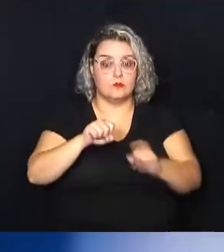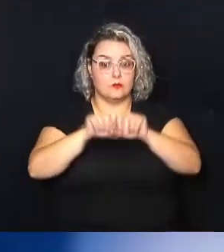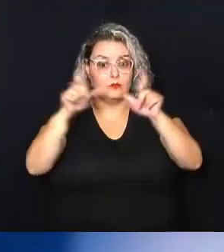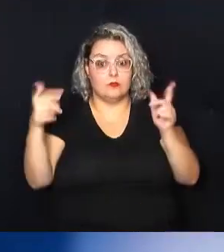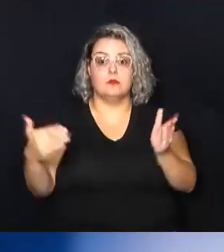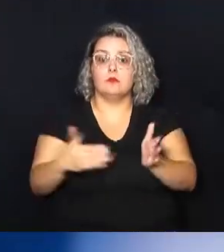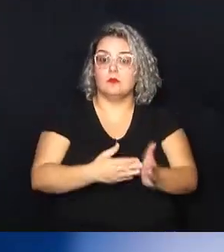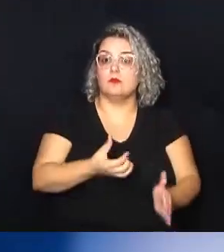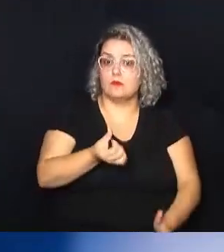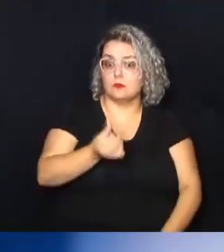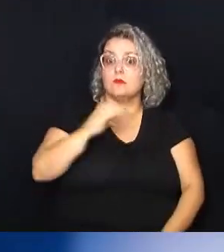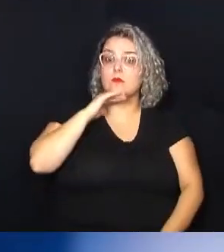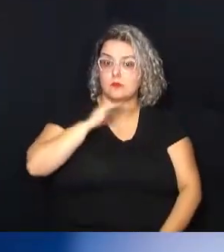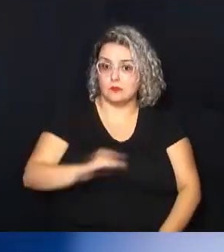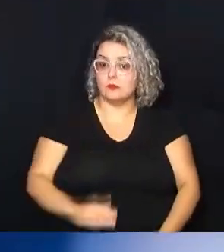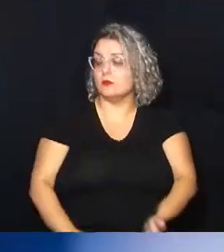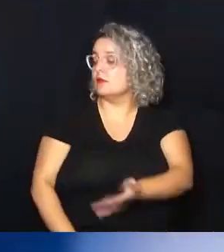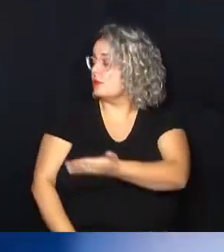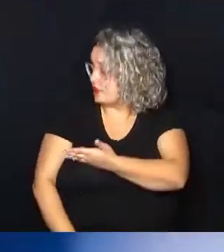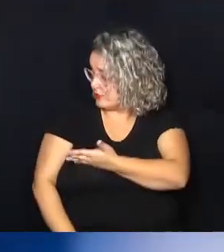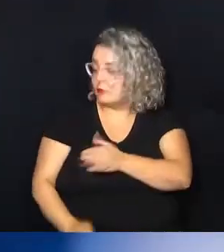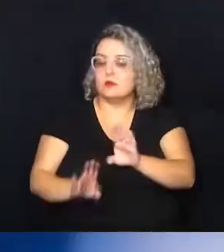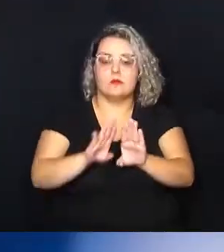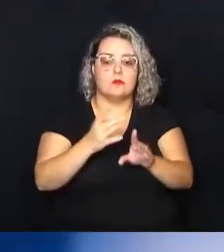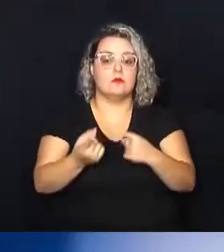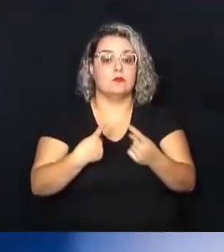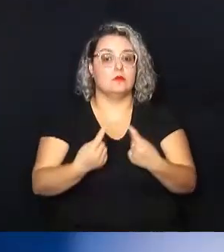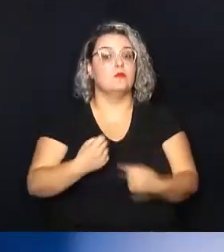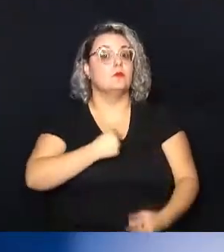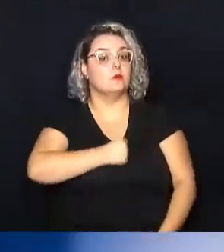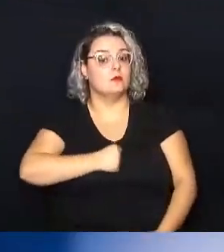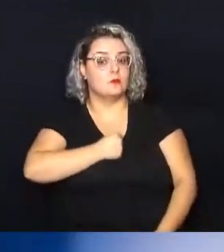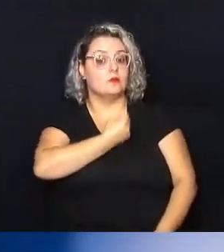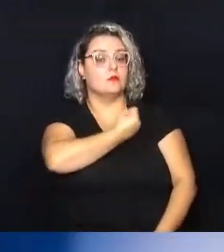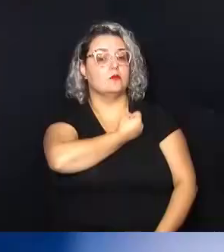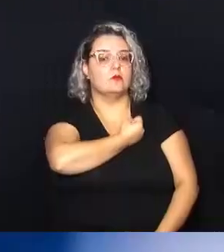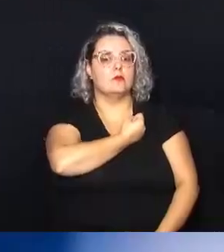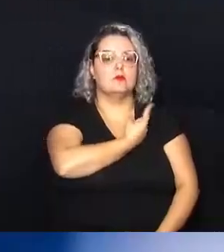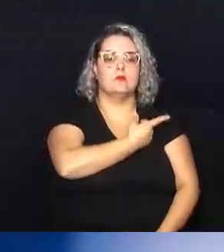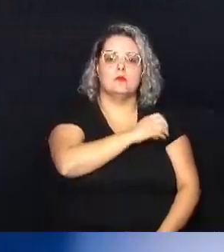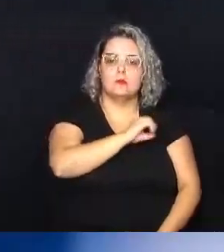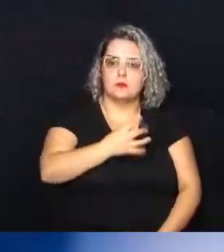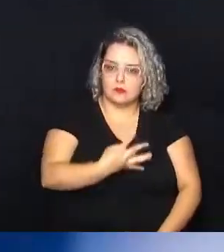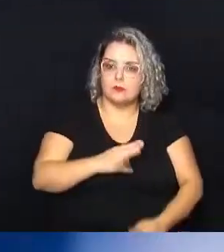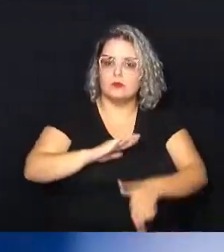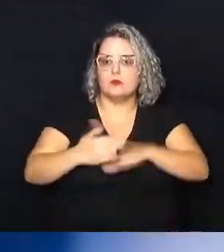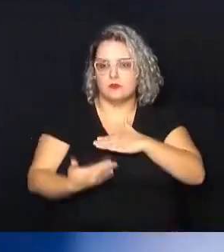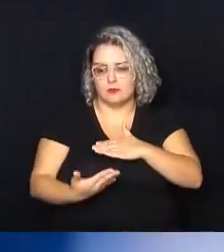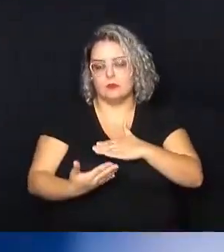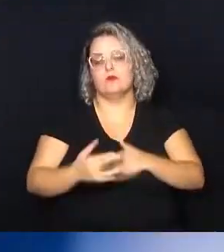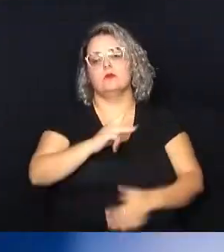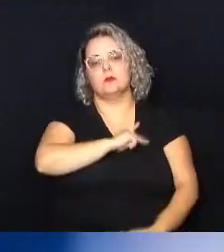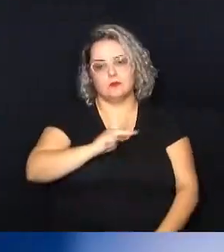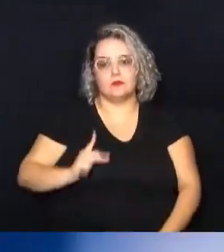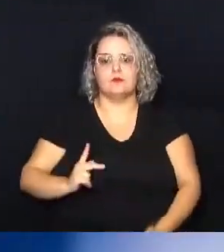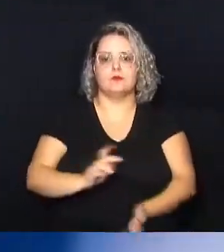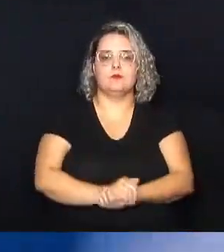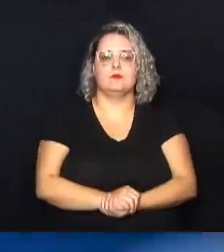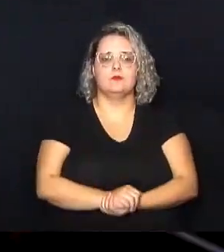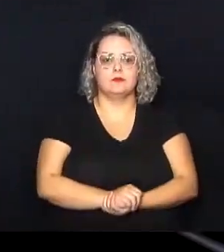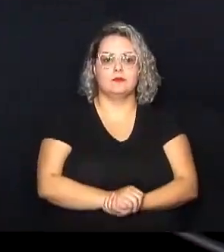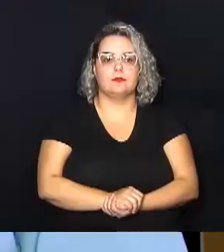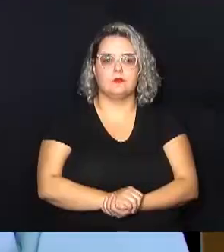das nove da manhã às 6 horas na portaria da Avenida da Saudade no bairro Ponte Preta número